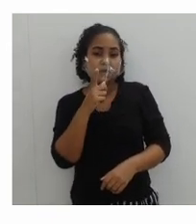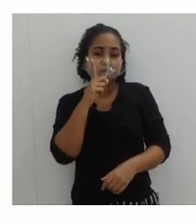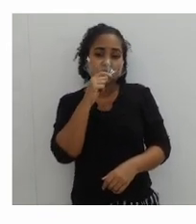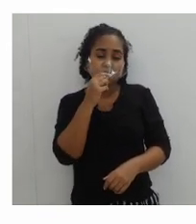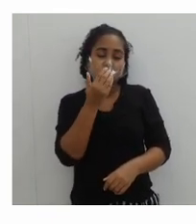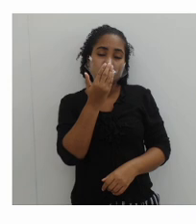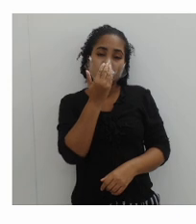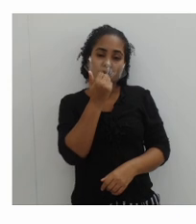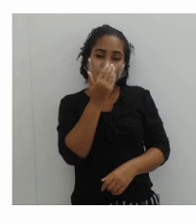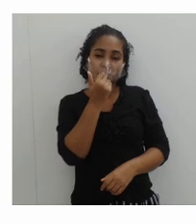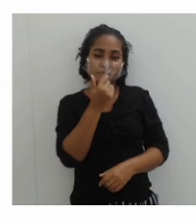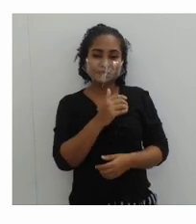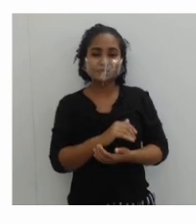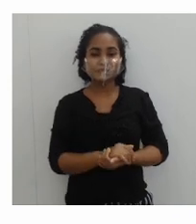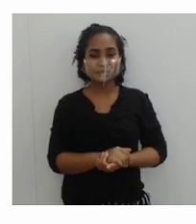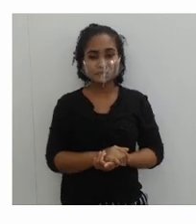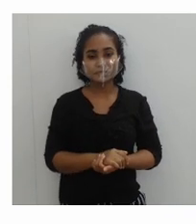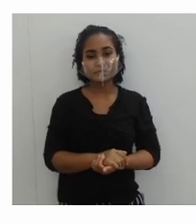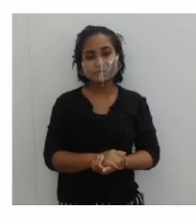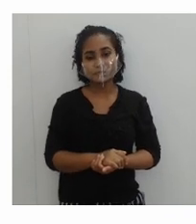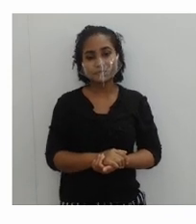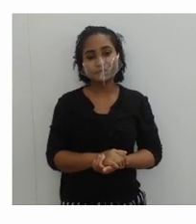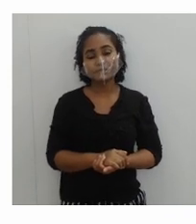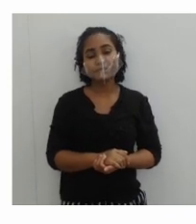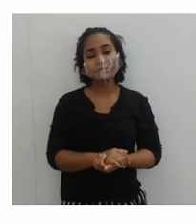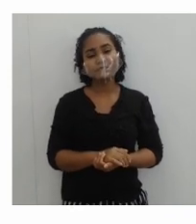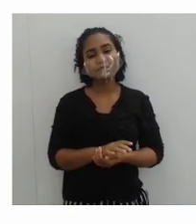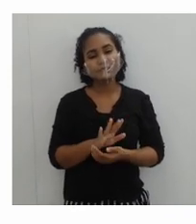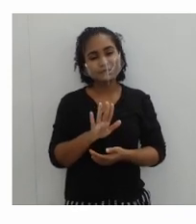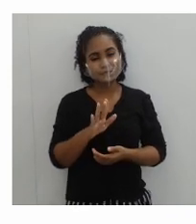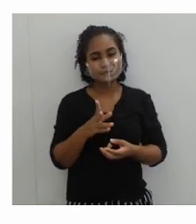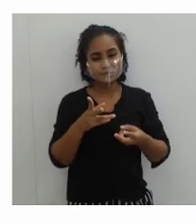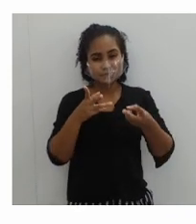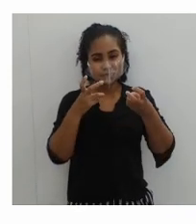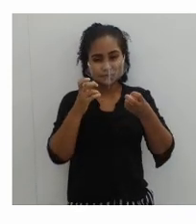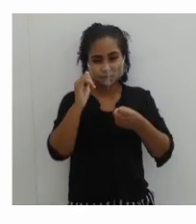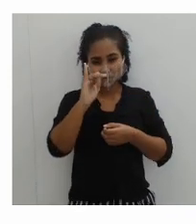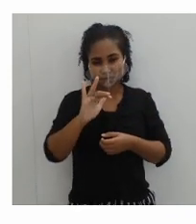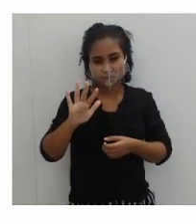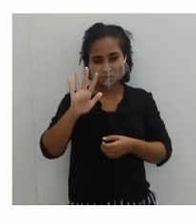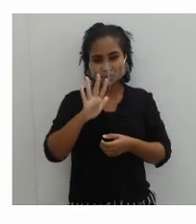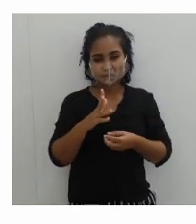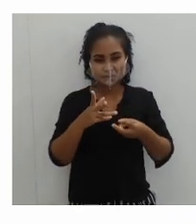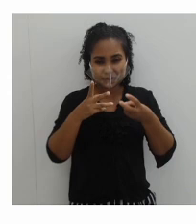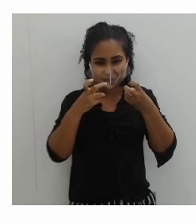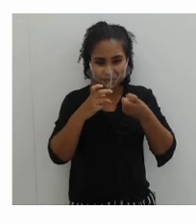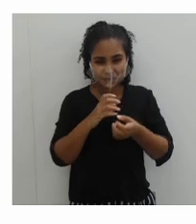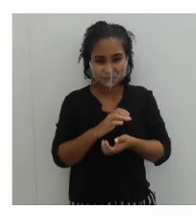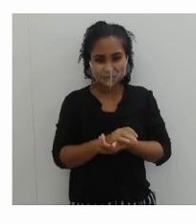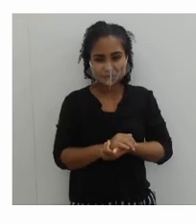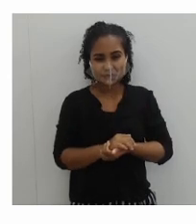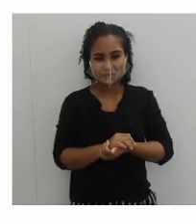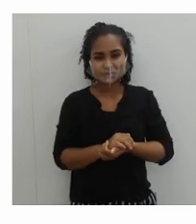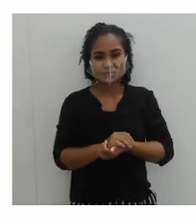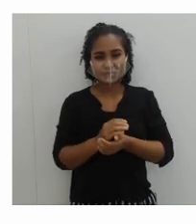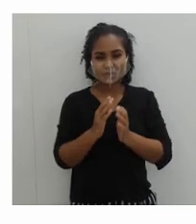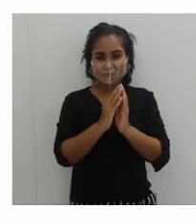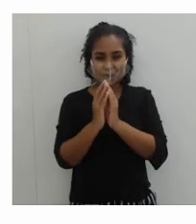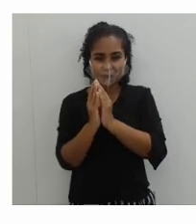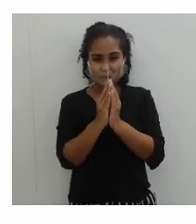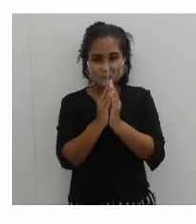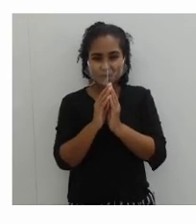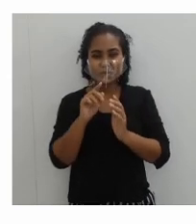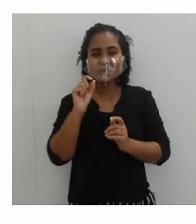alimentos que estejam contaminados com ovos ou larvas. Eu coloquei aí uma fotinho, né? Vocês estão vendo um bonequinho. Isso aí é